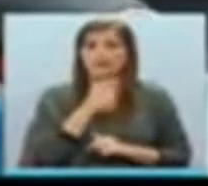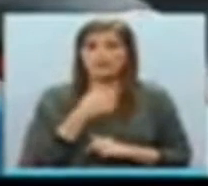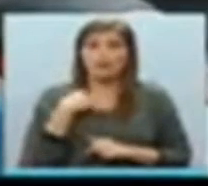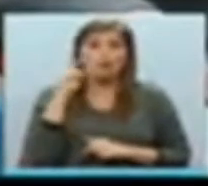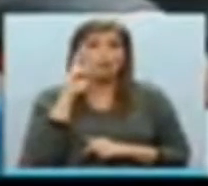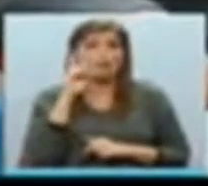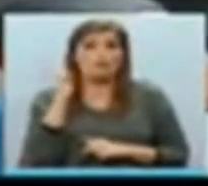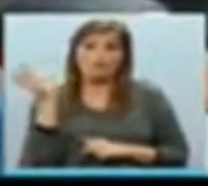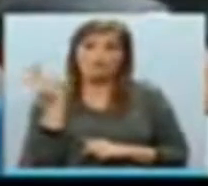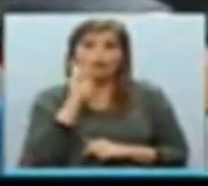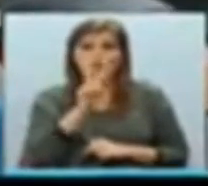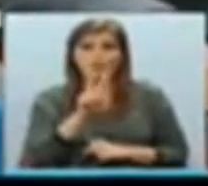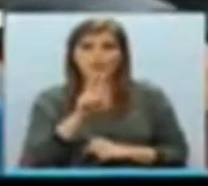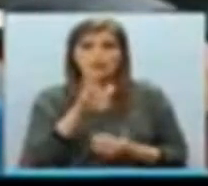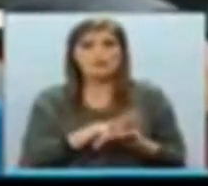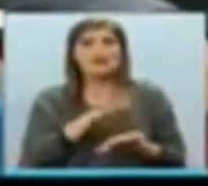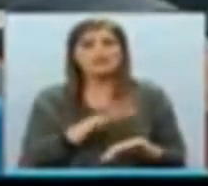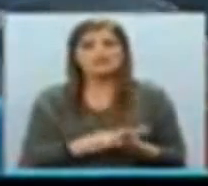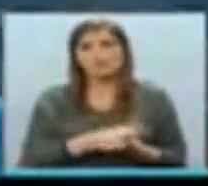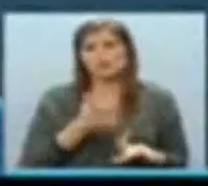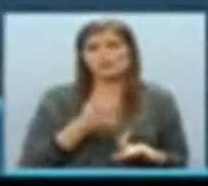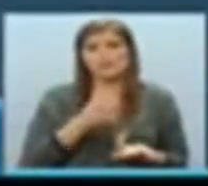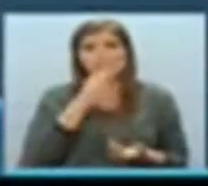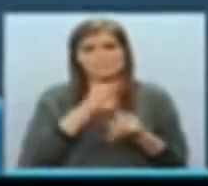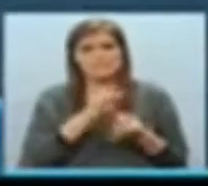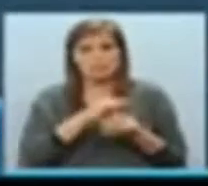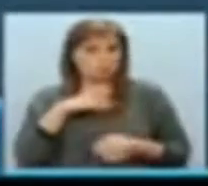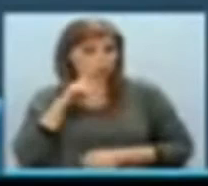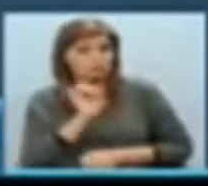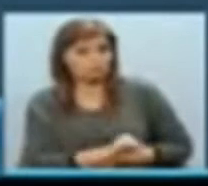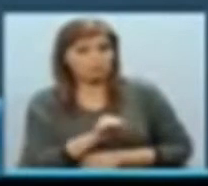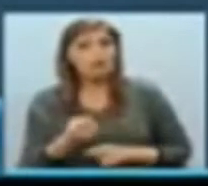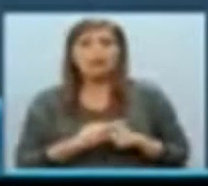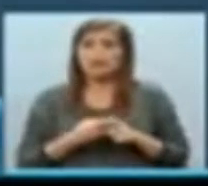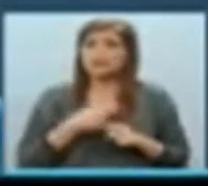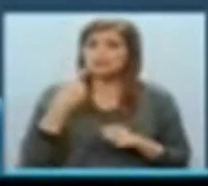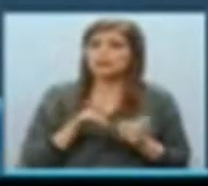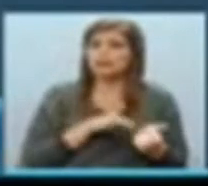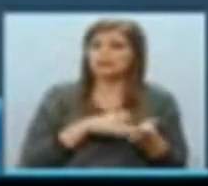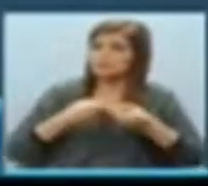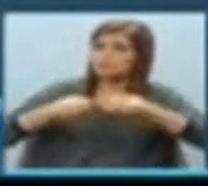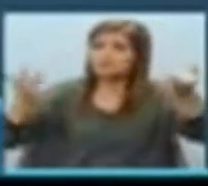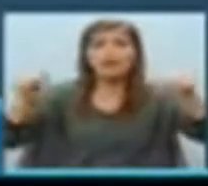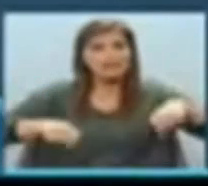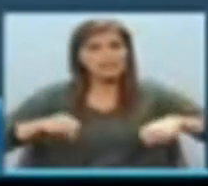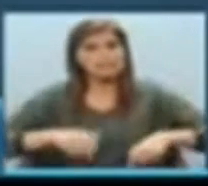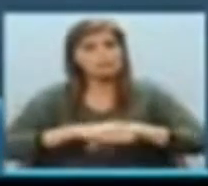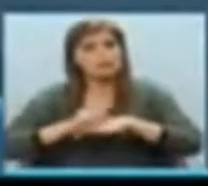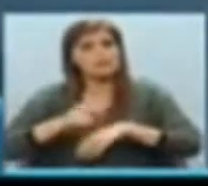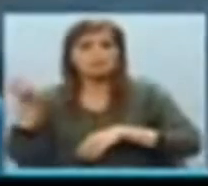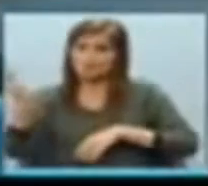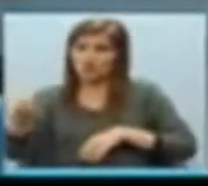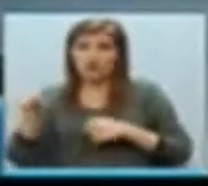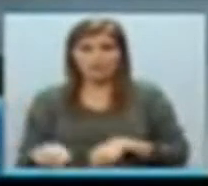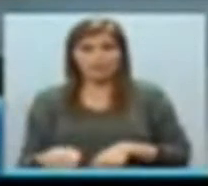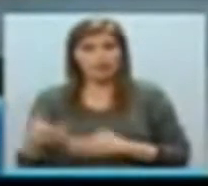setembro uma editora portuguesa que a editora saída de emergência ele se interessar por um livro lançaram aqui e é por isso que estou aqui eu vim a